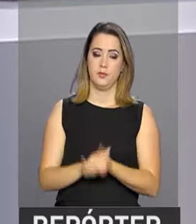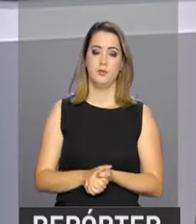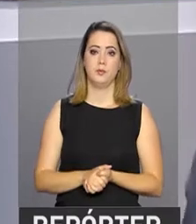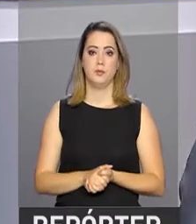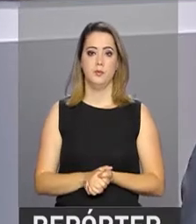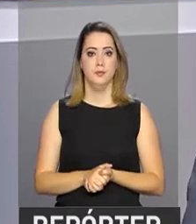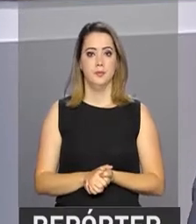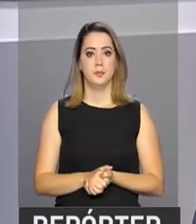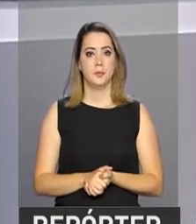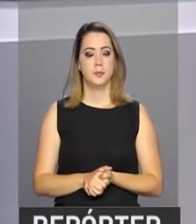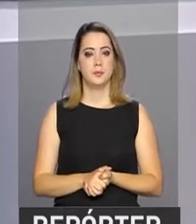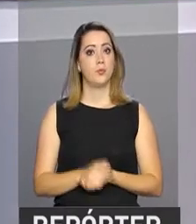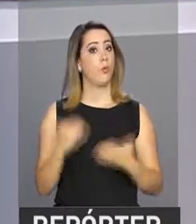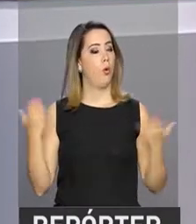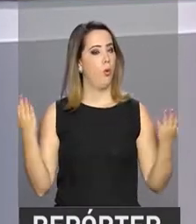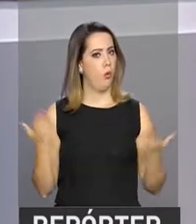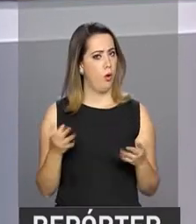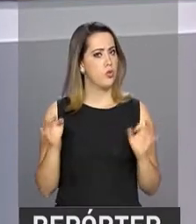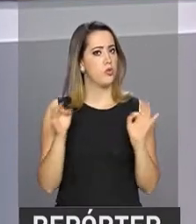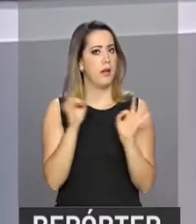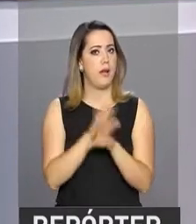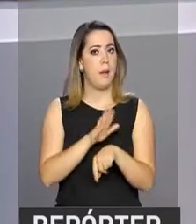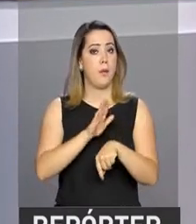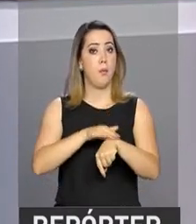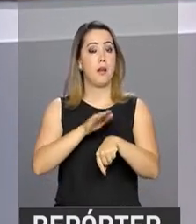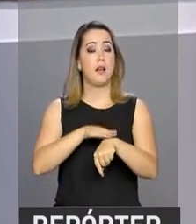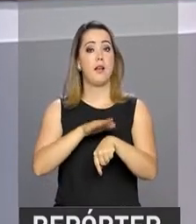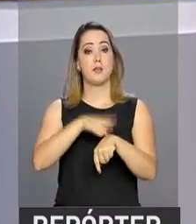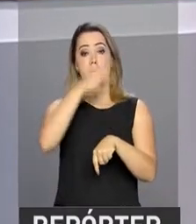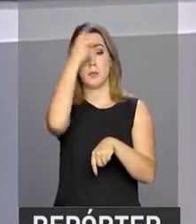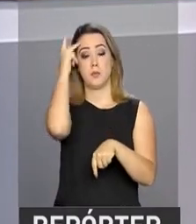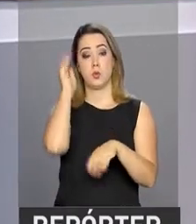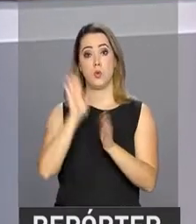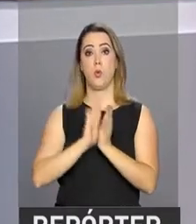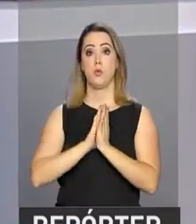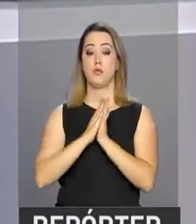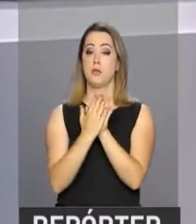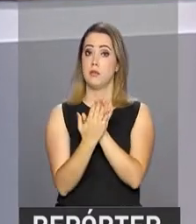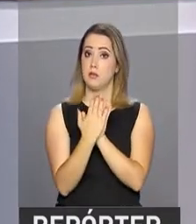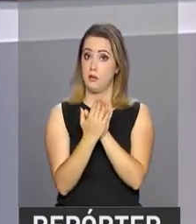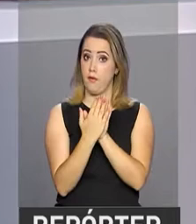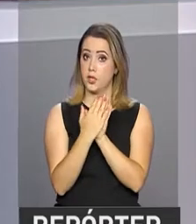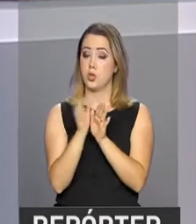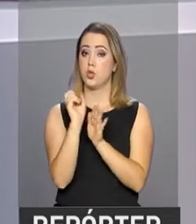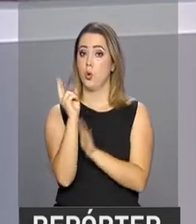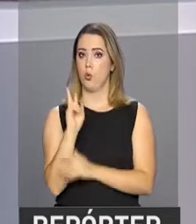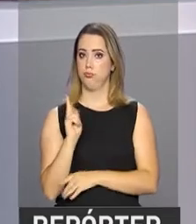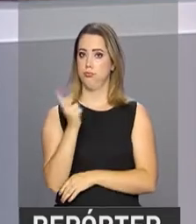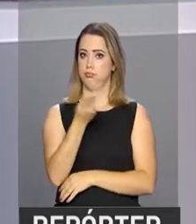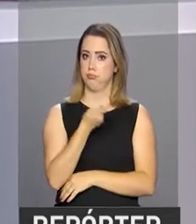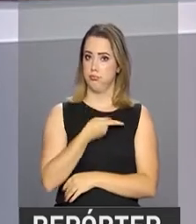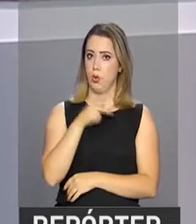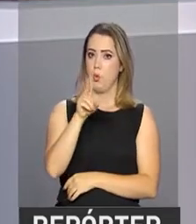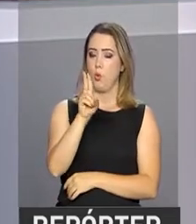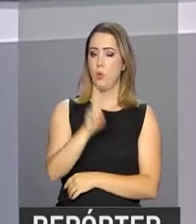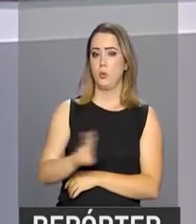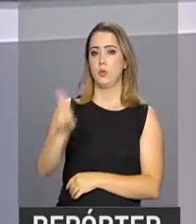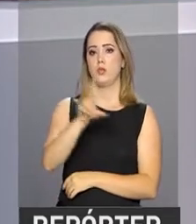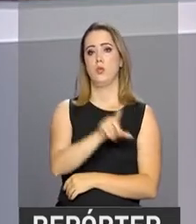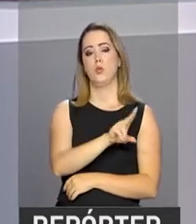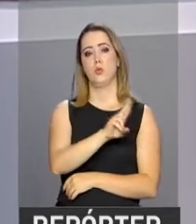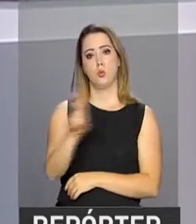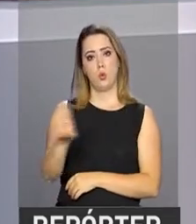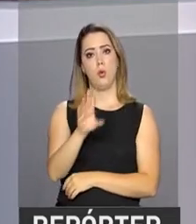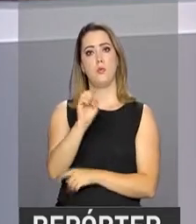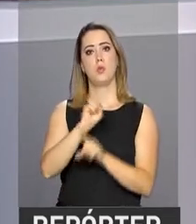e termina hoje o prazo para travestis ou transexuais pedir para usar o nome social no enade deste ano